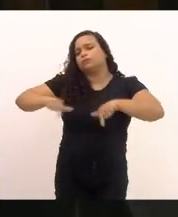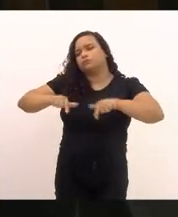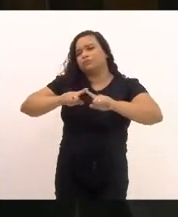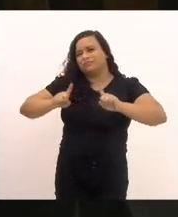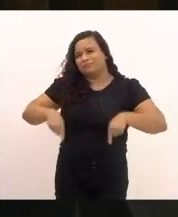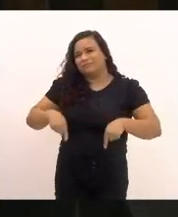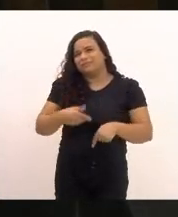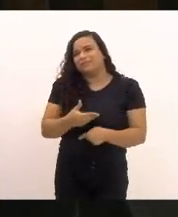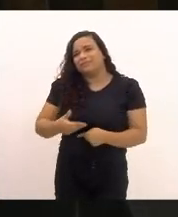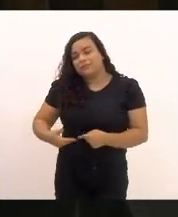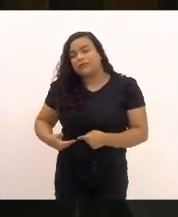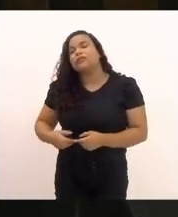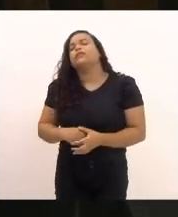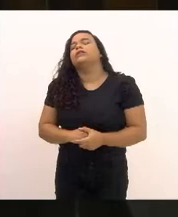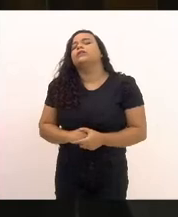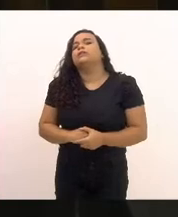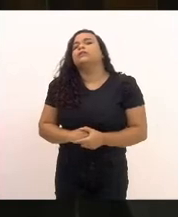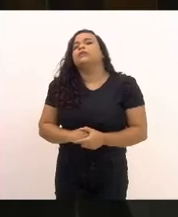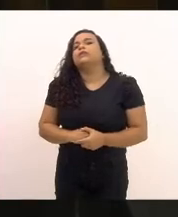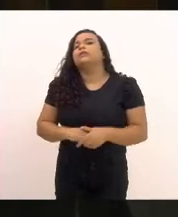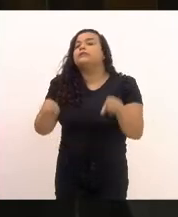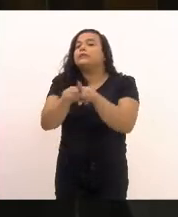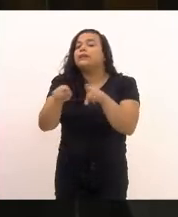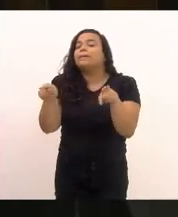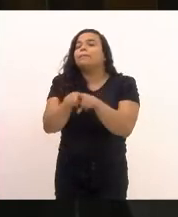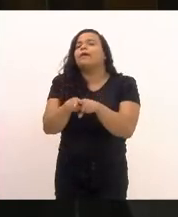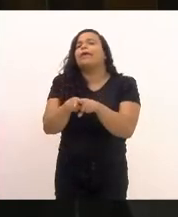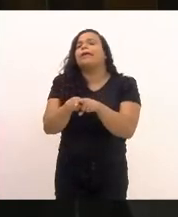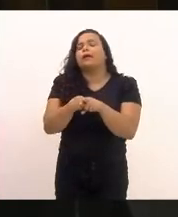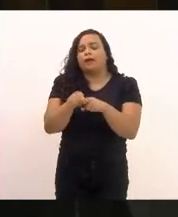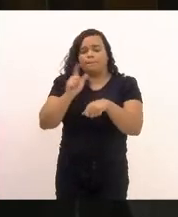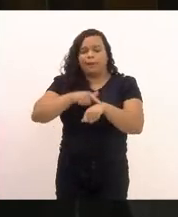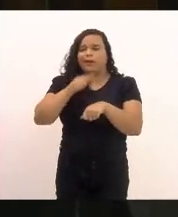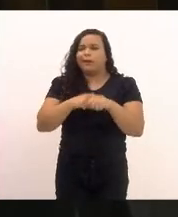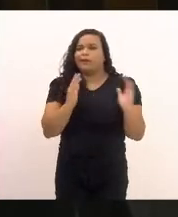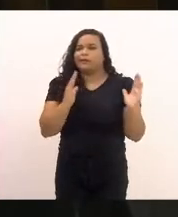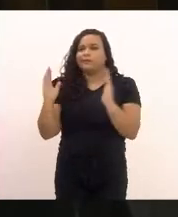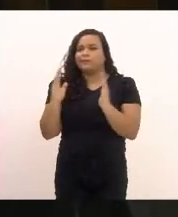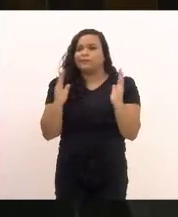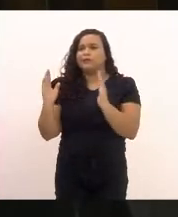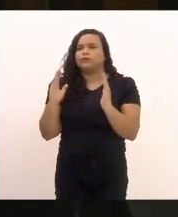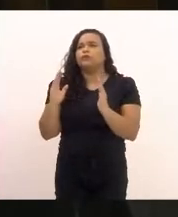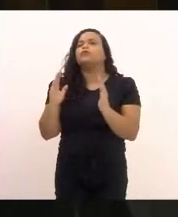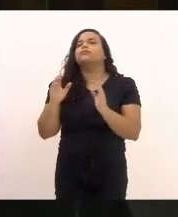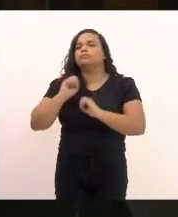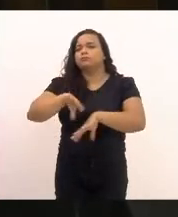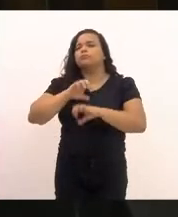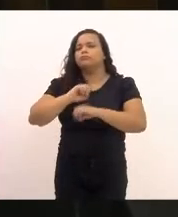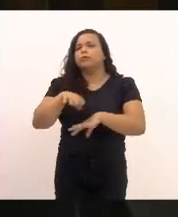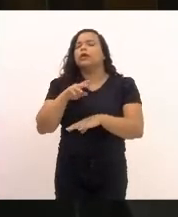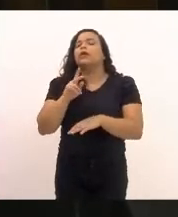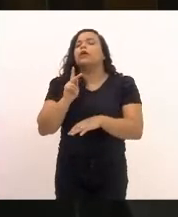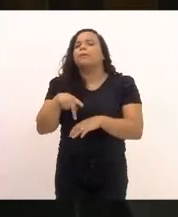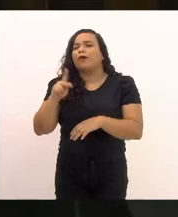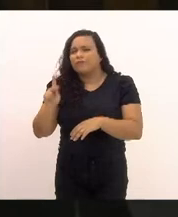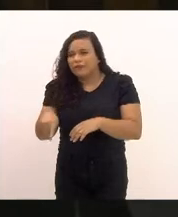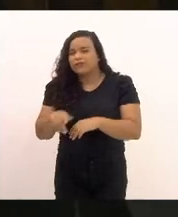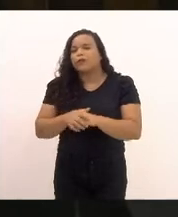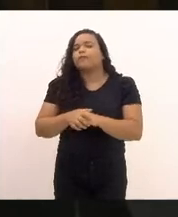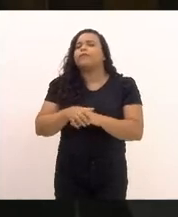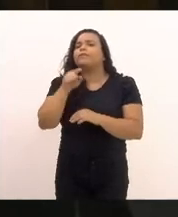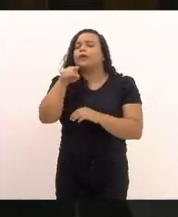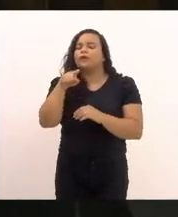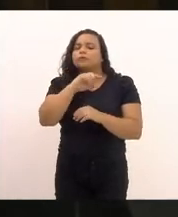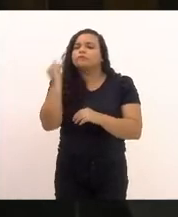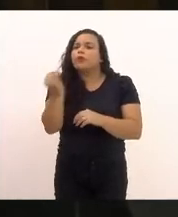questão da carga horária docente efetivamente em sala de aula. O que está em jogo aqui? O projeto é